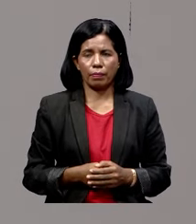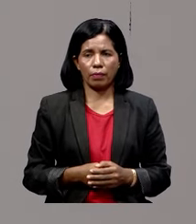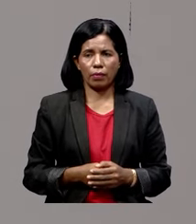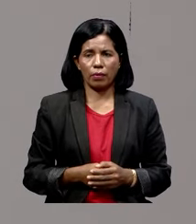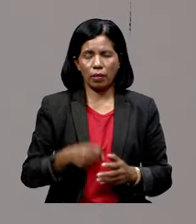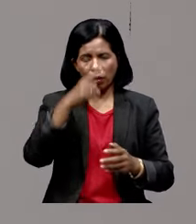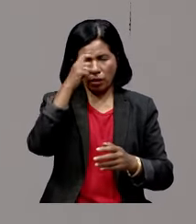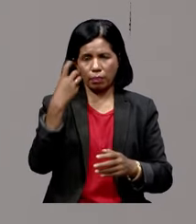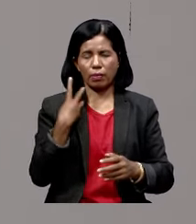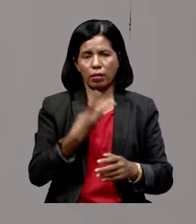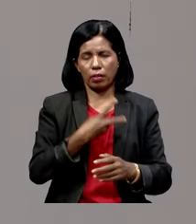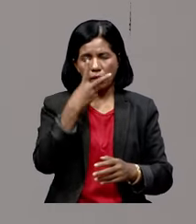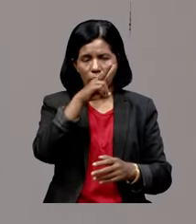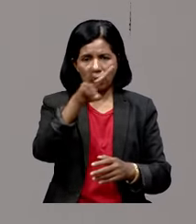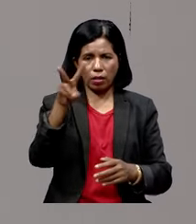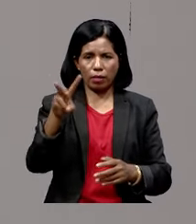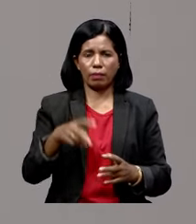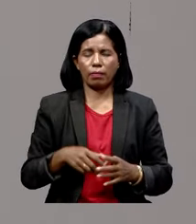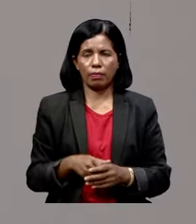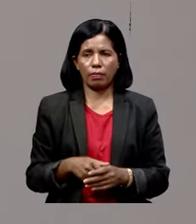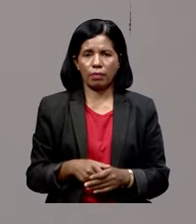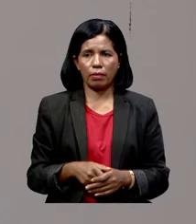Também te acompanha